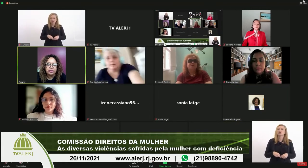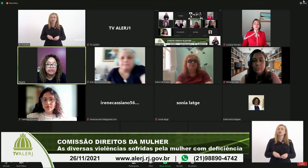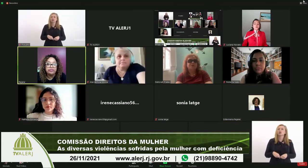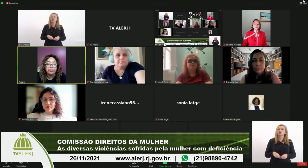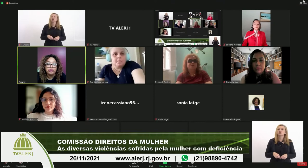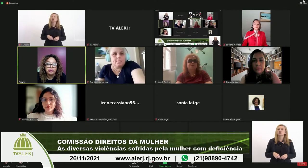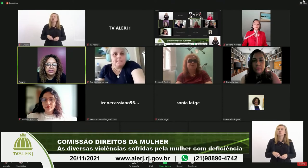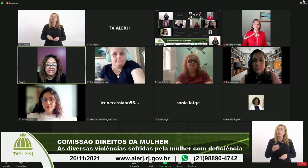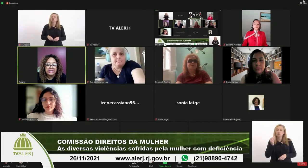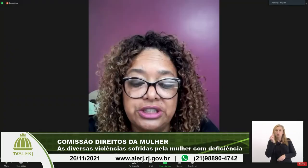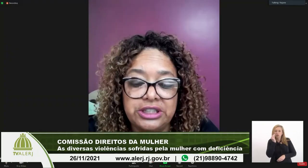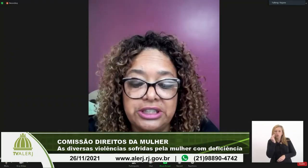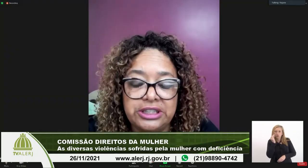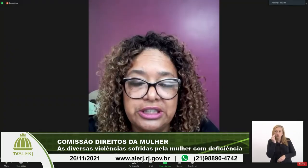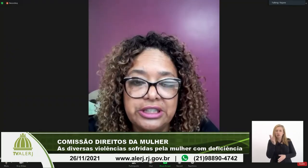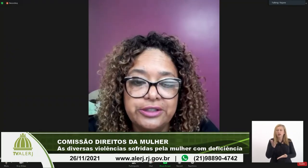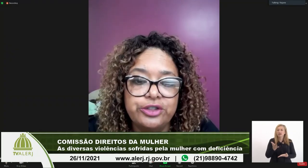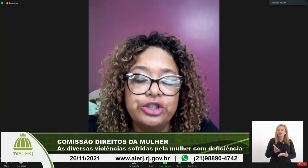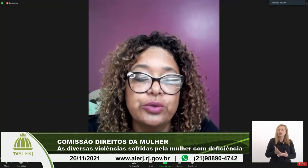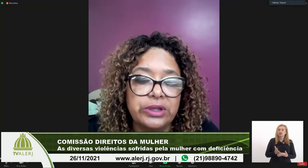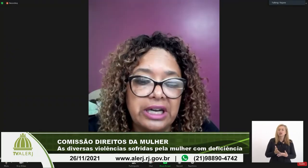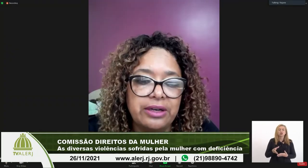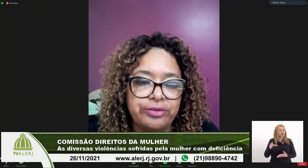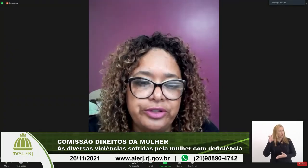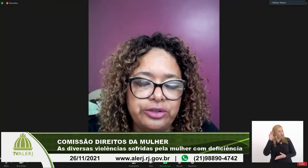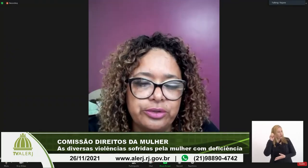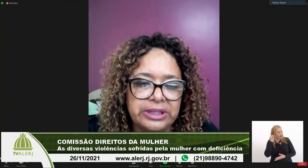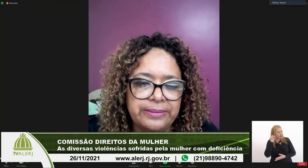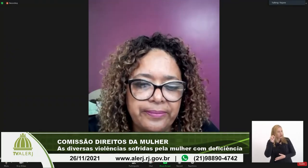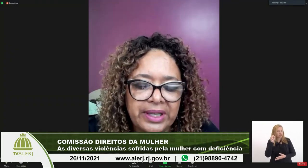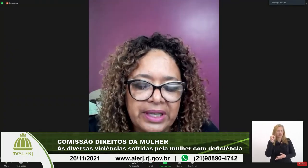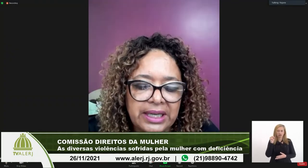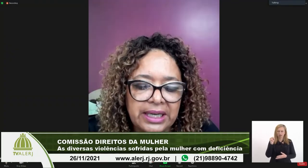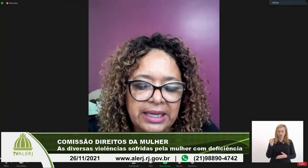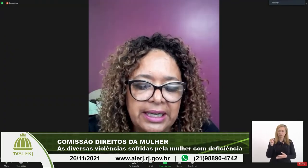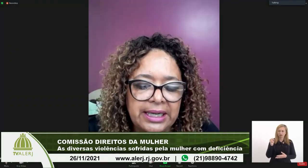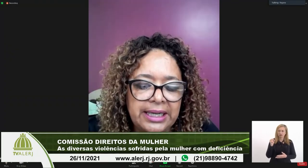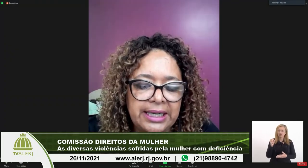teve a oportunidade de escutar o vídeo, né?